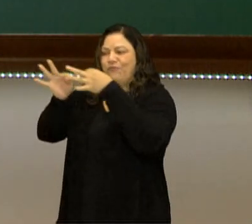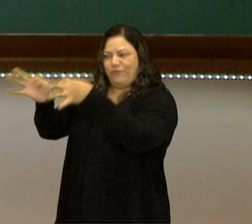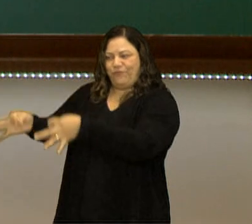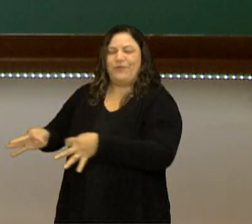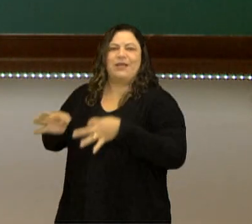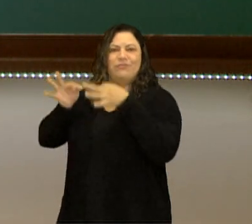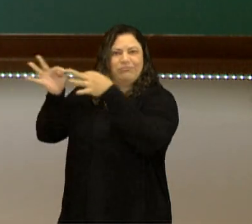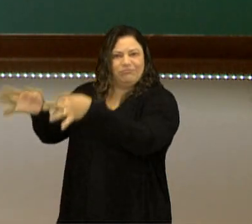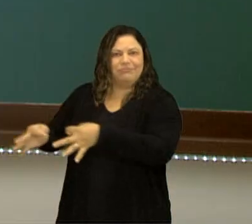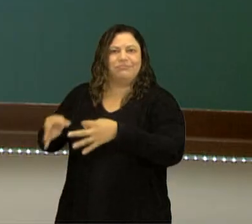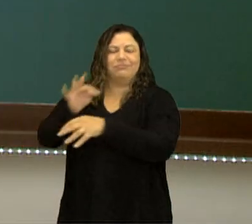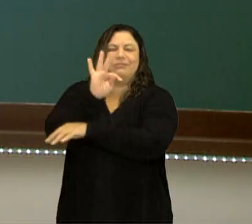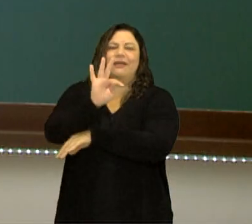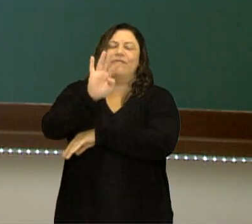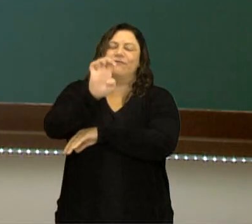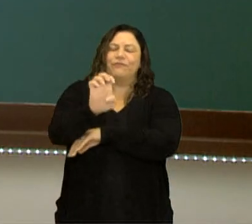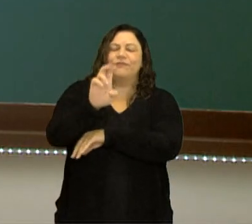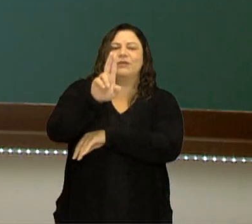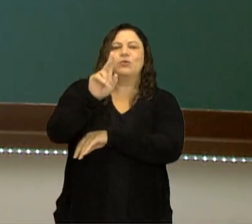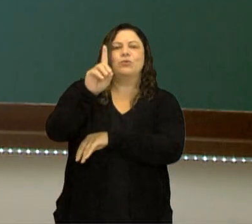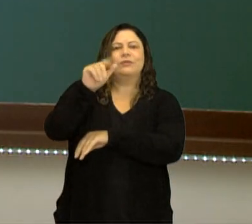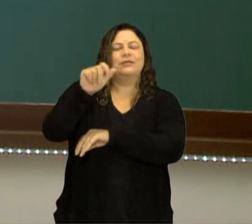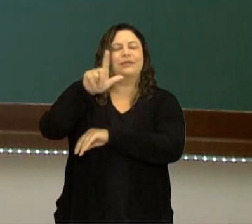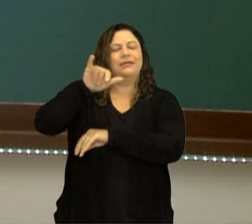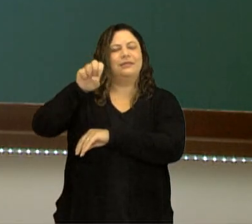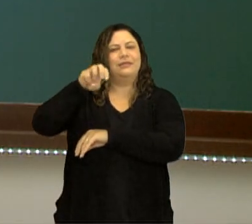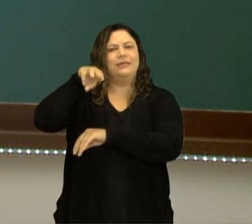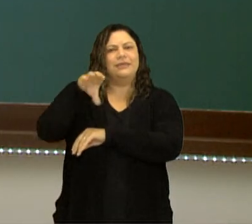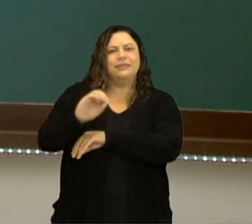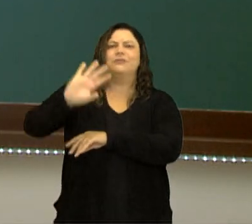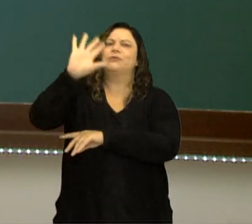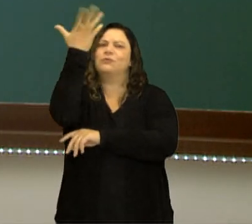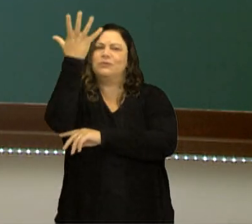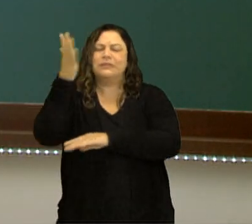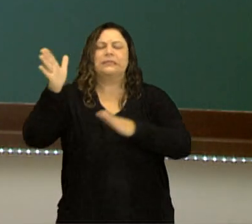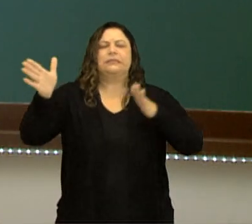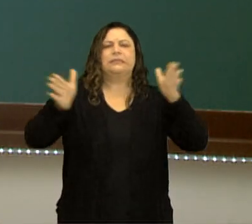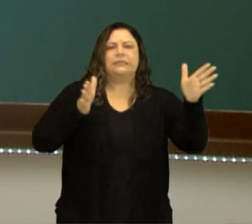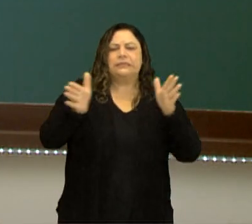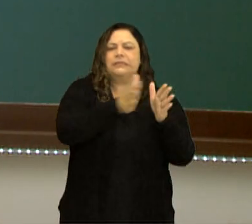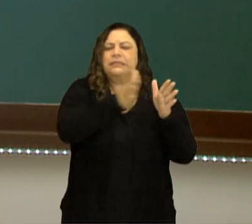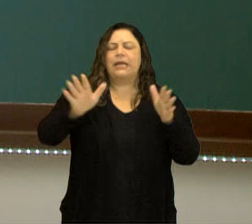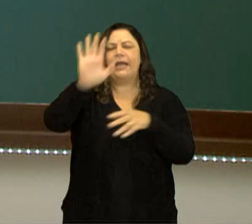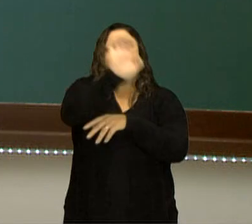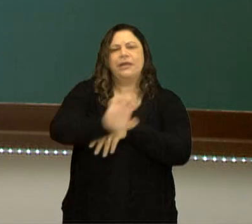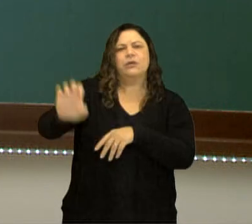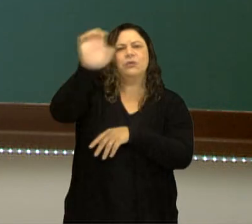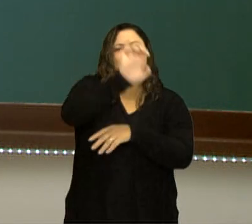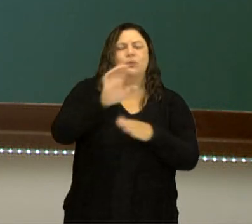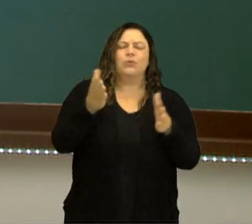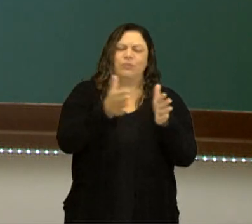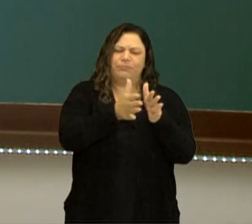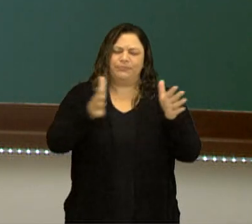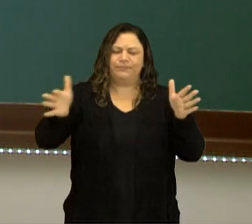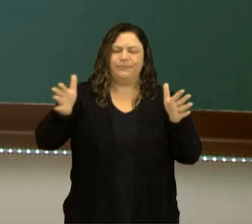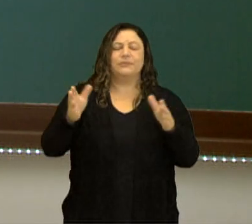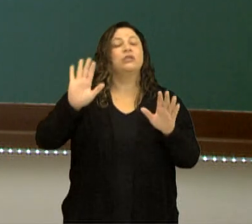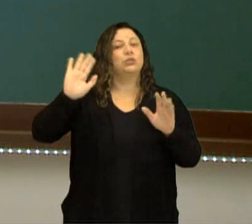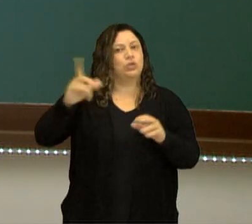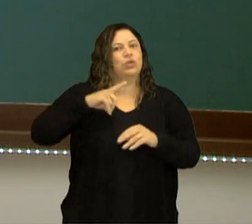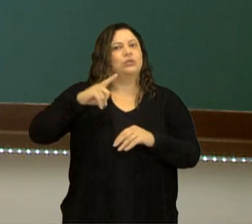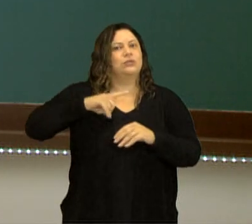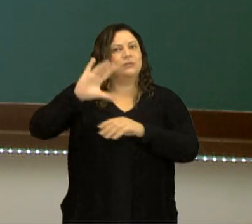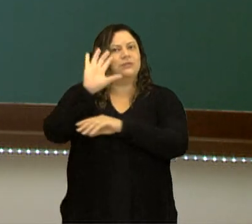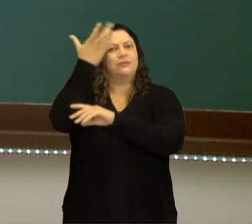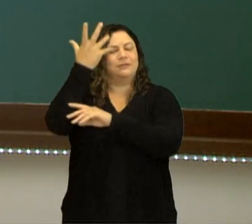que aconteceu no continente europeu, que já havia ocorrido, né, há mais de 500 anos antes desse período